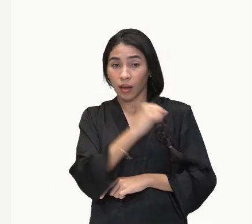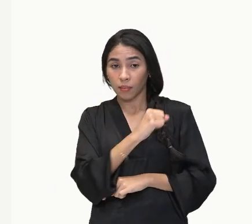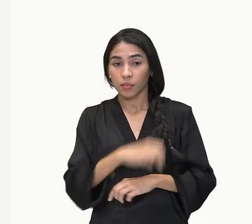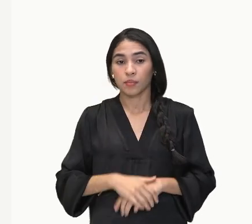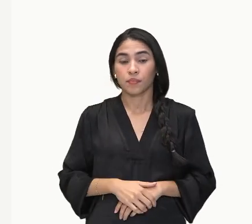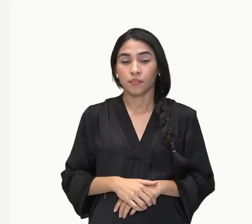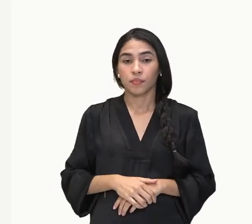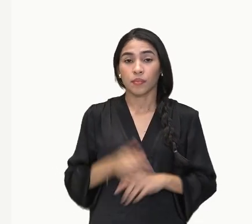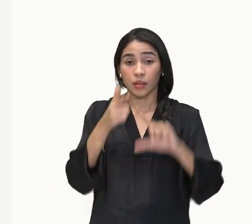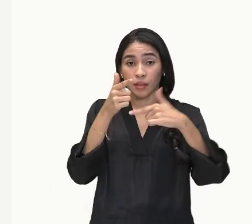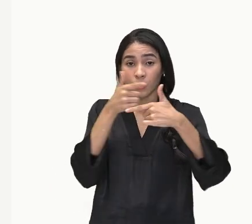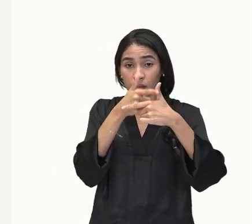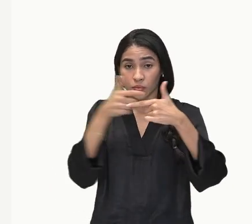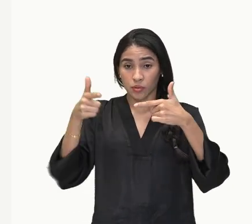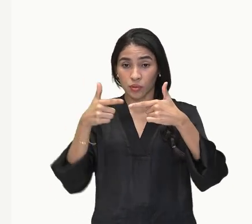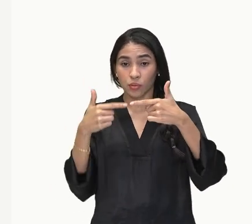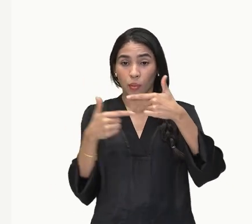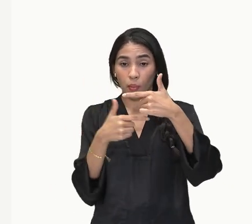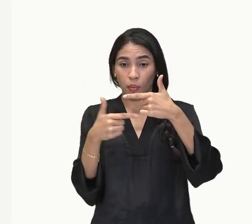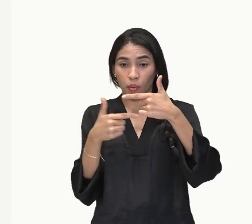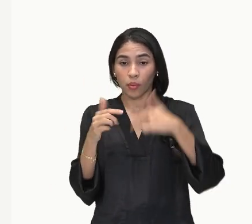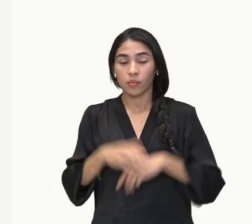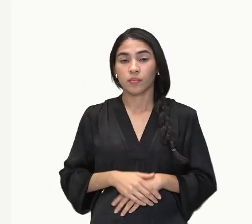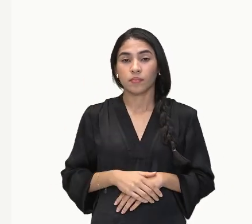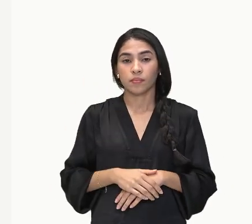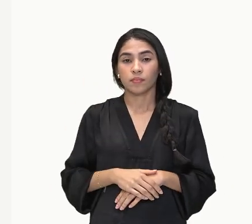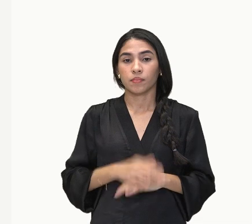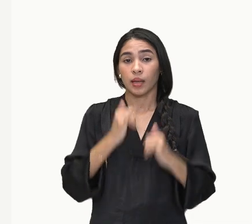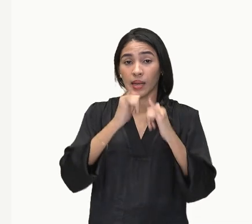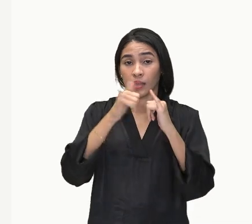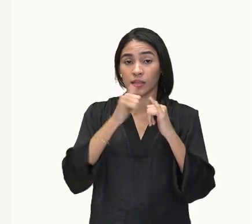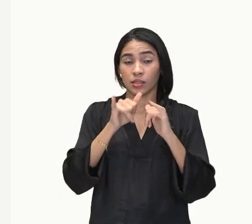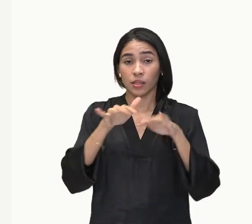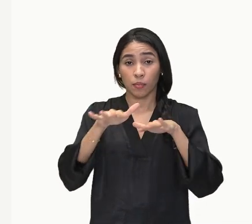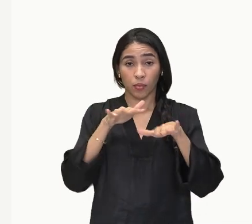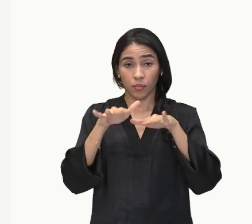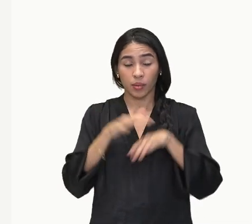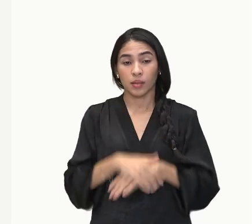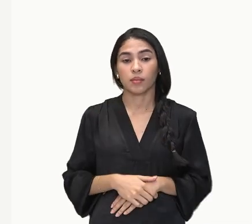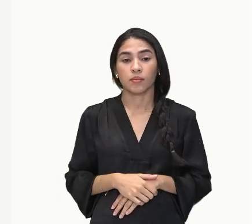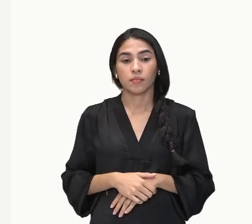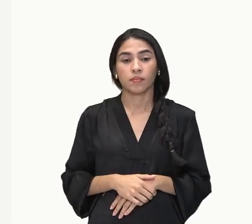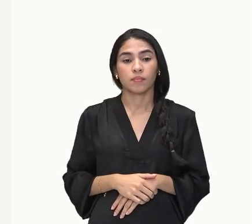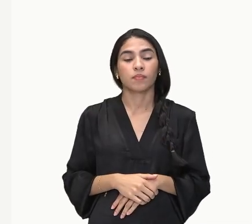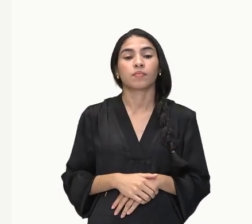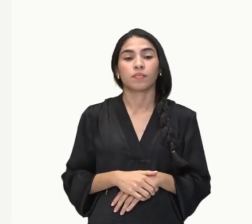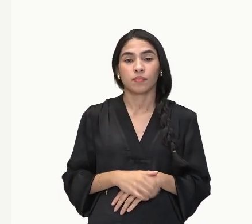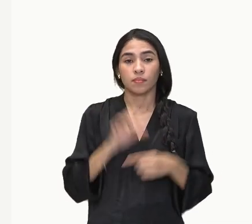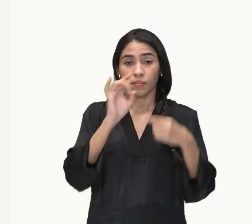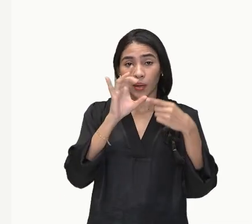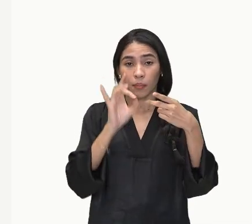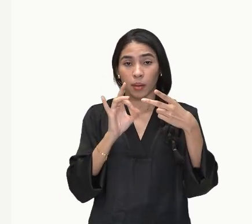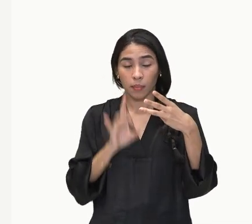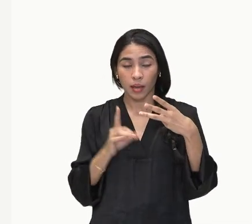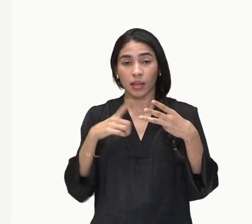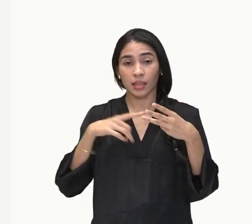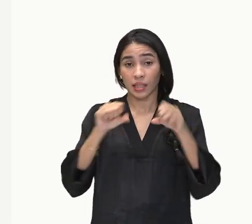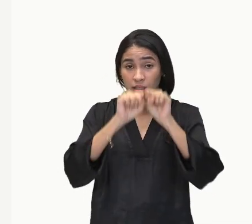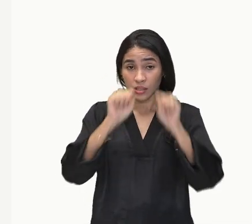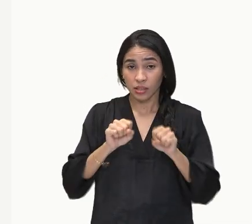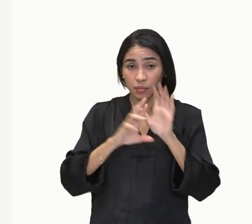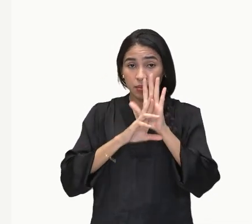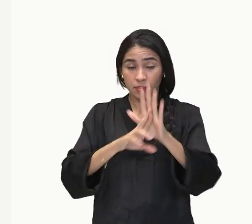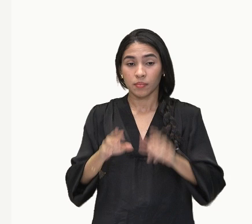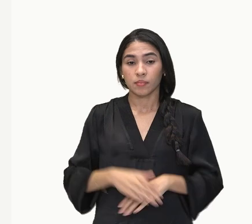2. Tá? Então, essa é a fórmula de quê? Da energia cinética. E cada uma delas tem a sua unidade de medida. A